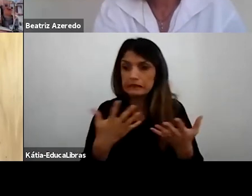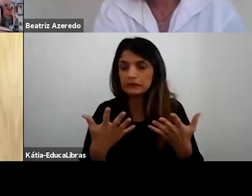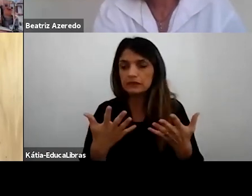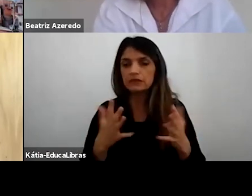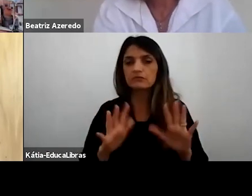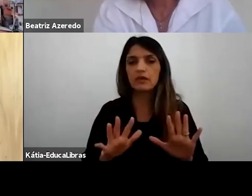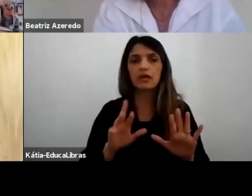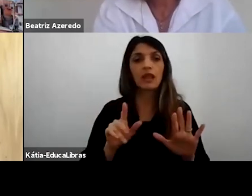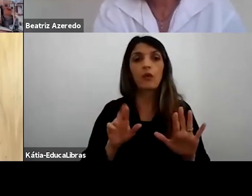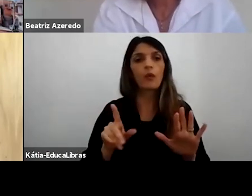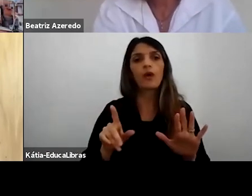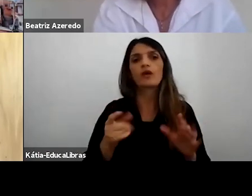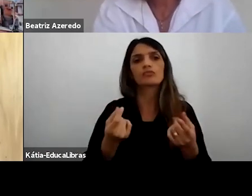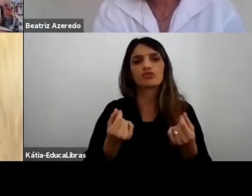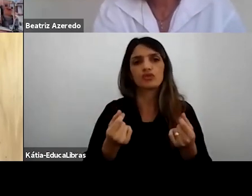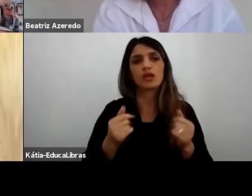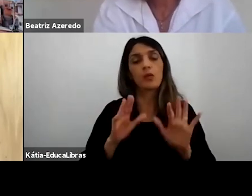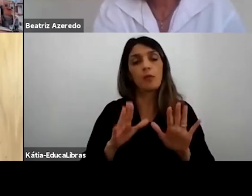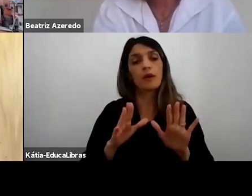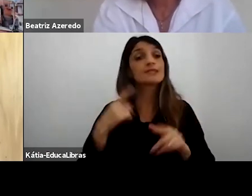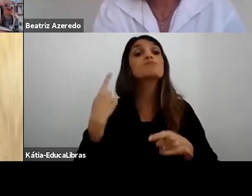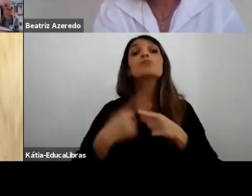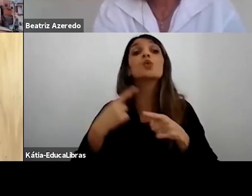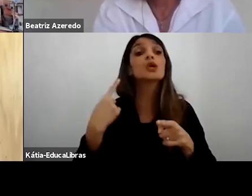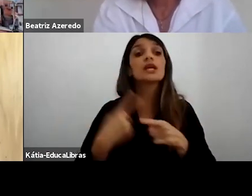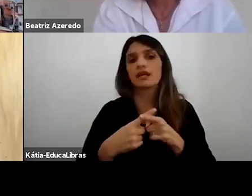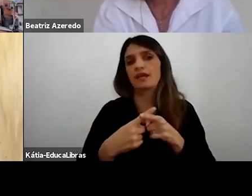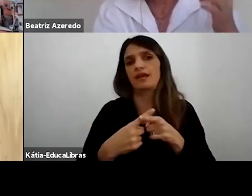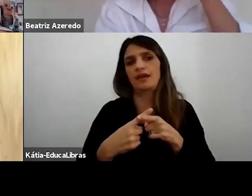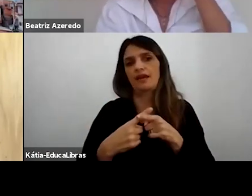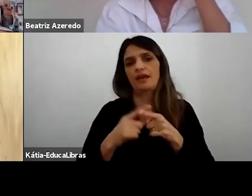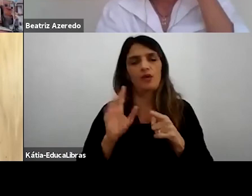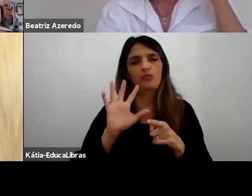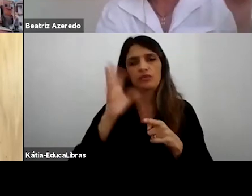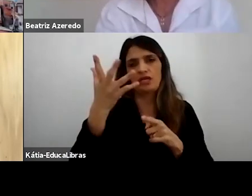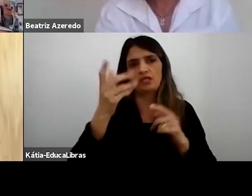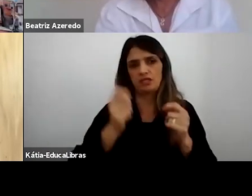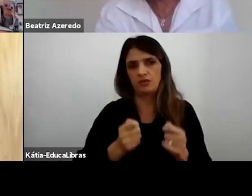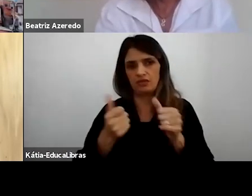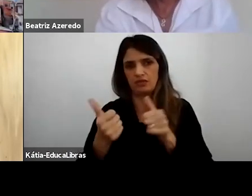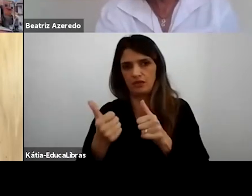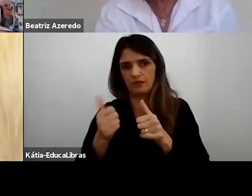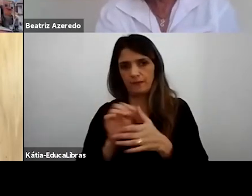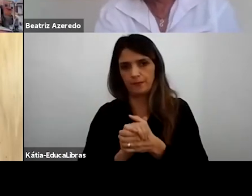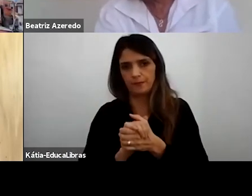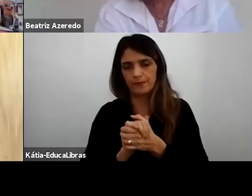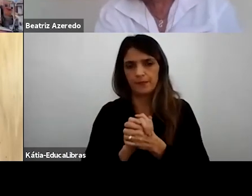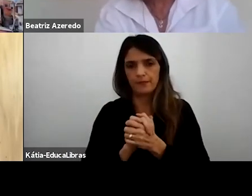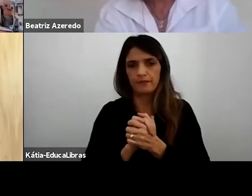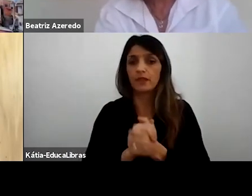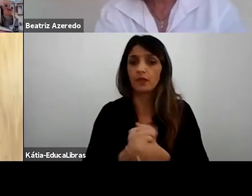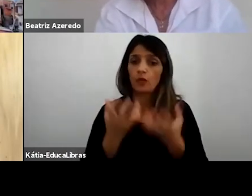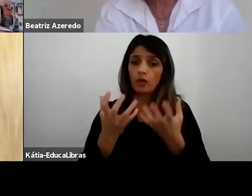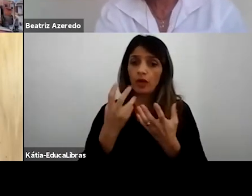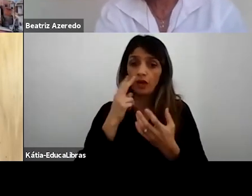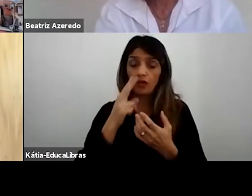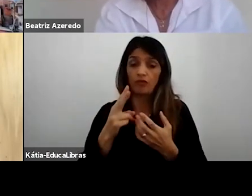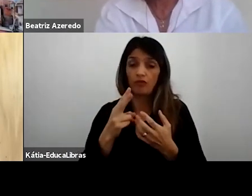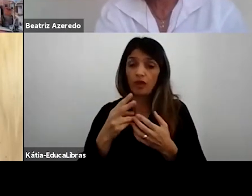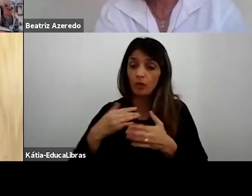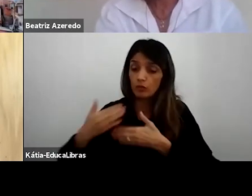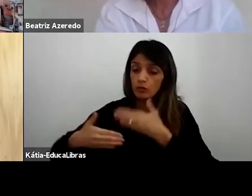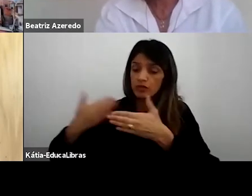da causa que a organização está atendendo. Então eu gostaria de ver essa transformação, eu gostaria de ver um processo de